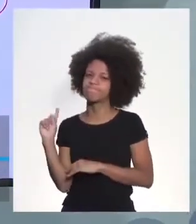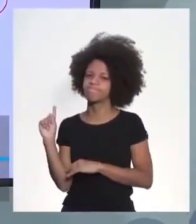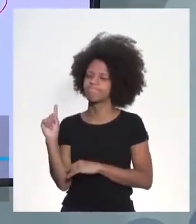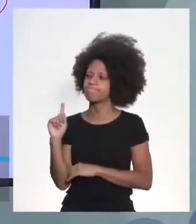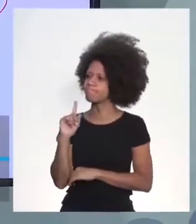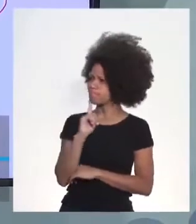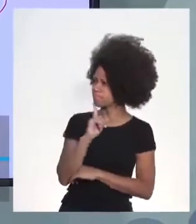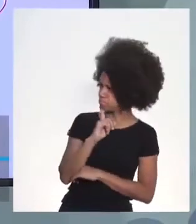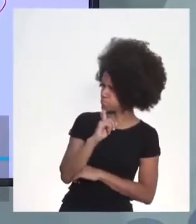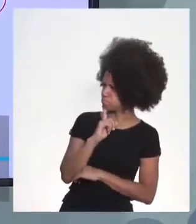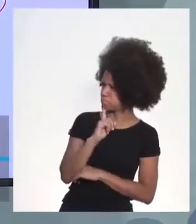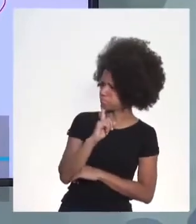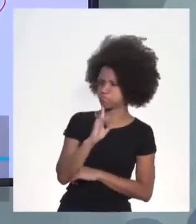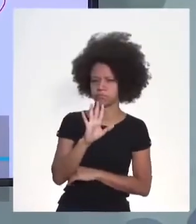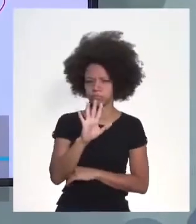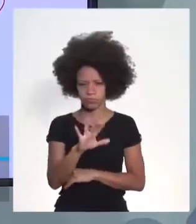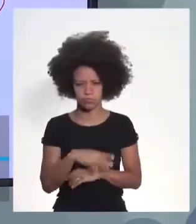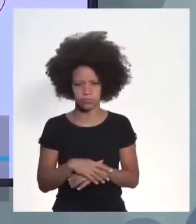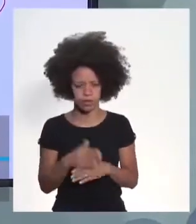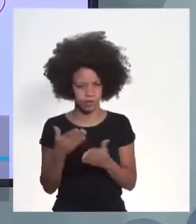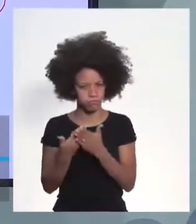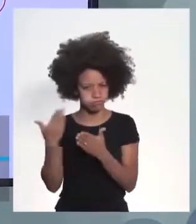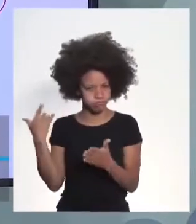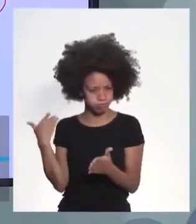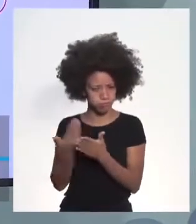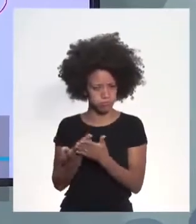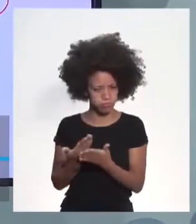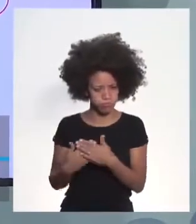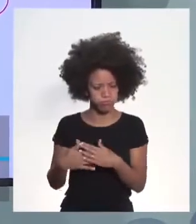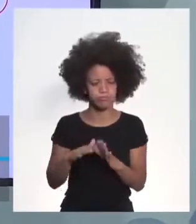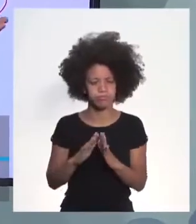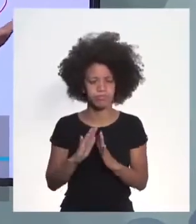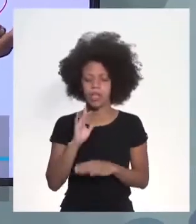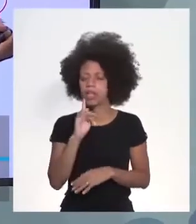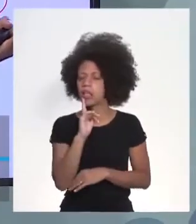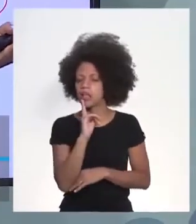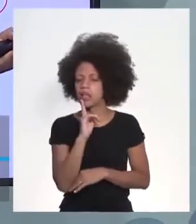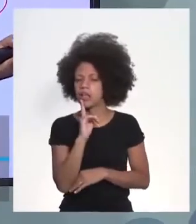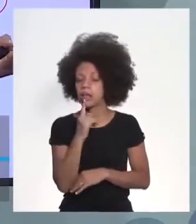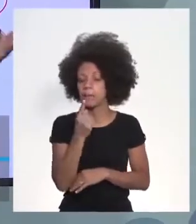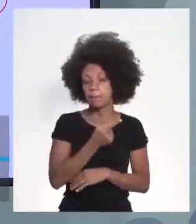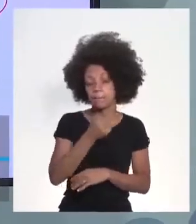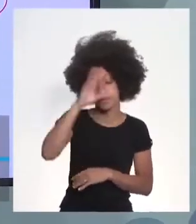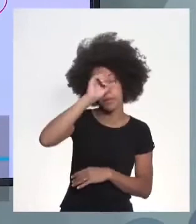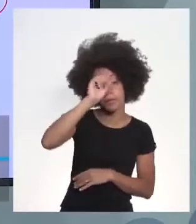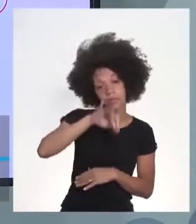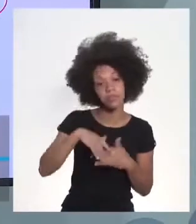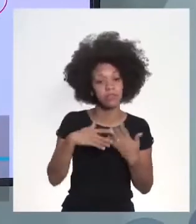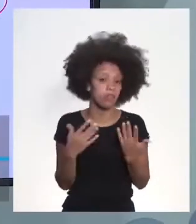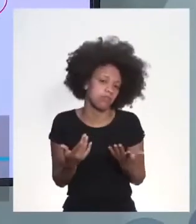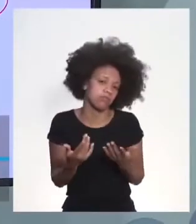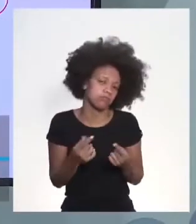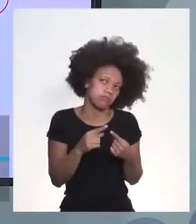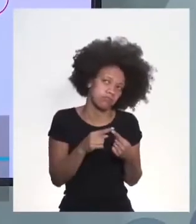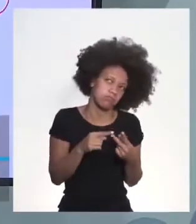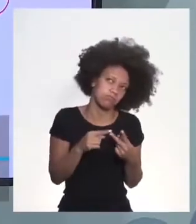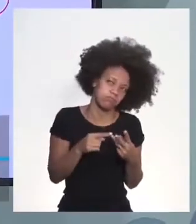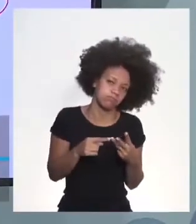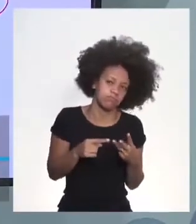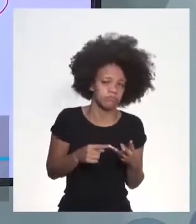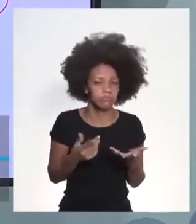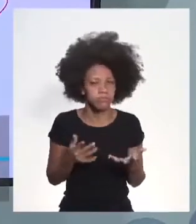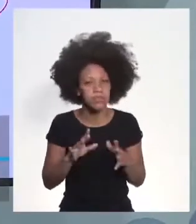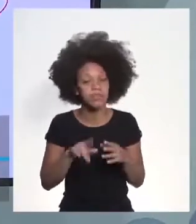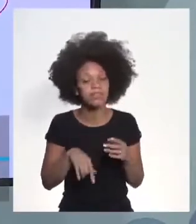boa para pensar na escola né A primeira operação Zinho que a gente aprende né Sim ela contar né gente aprende a